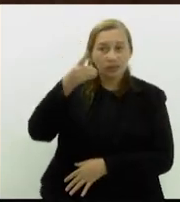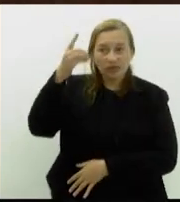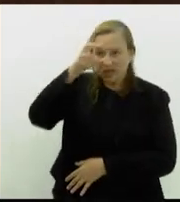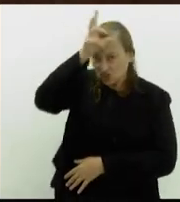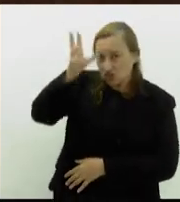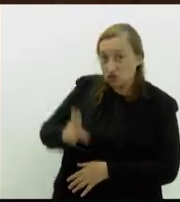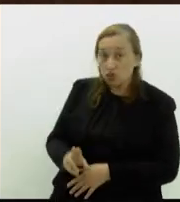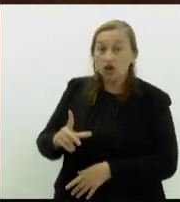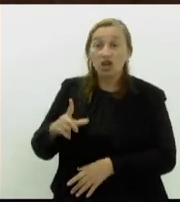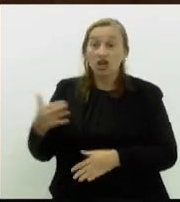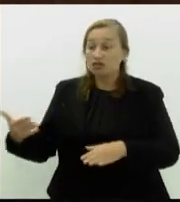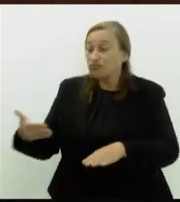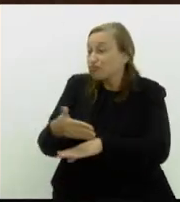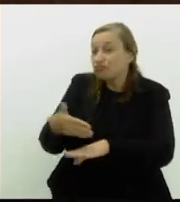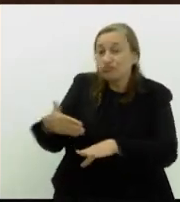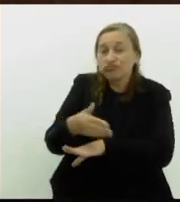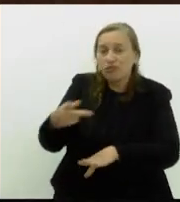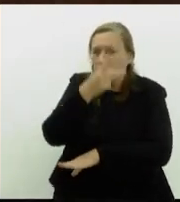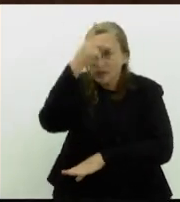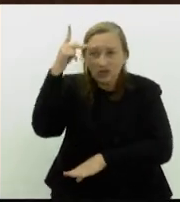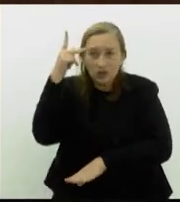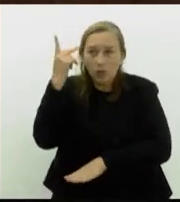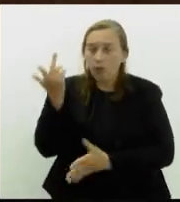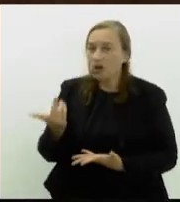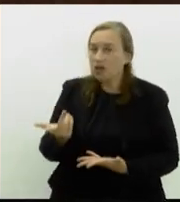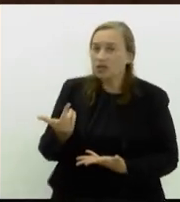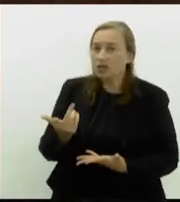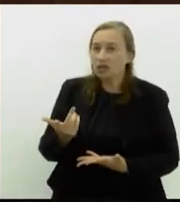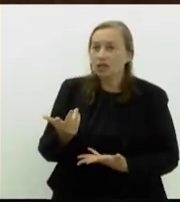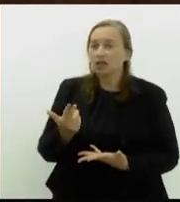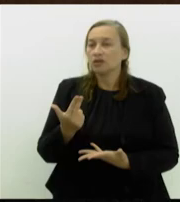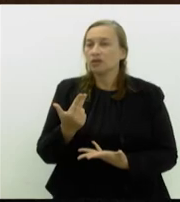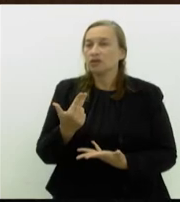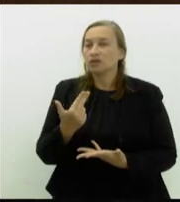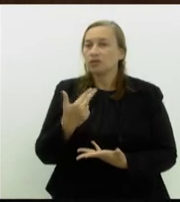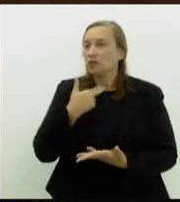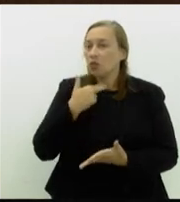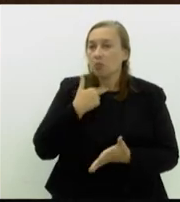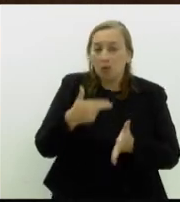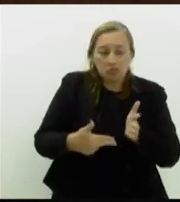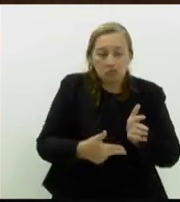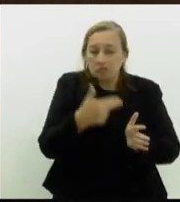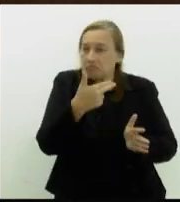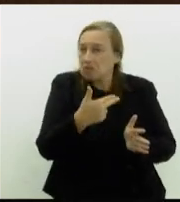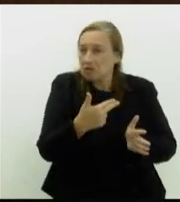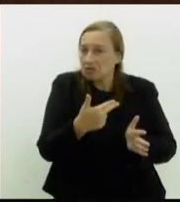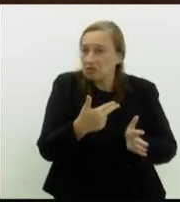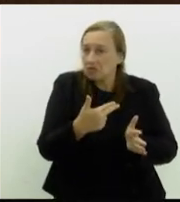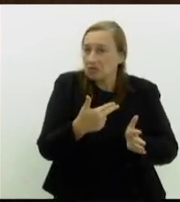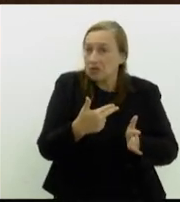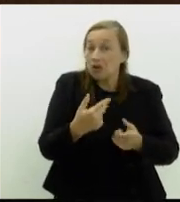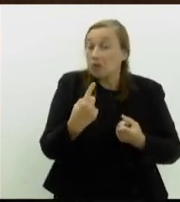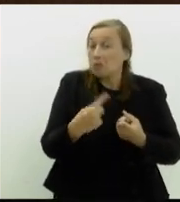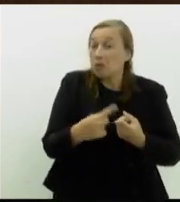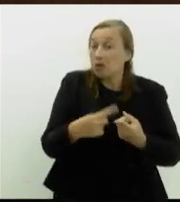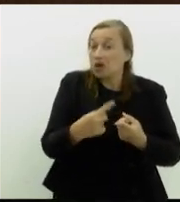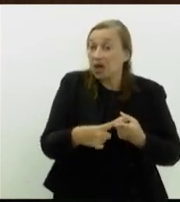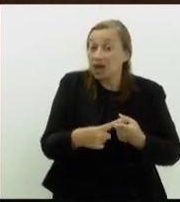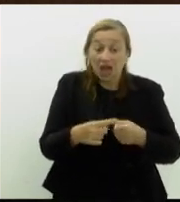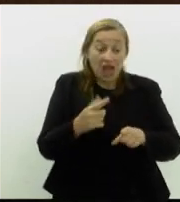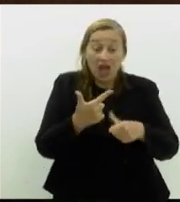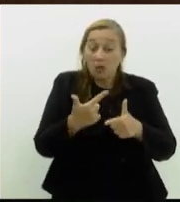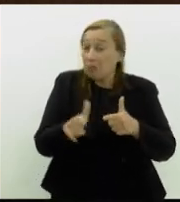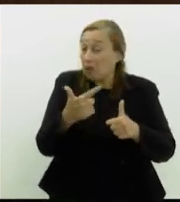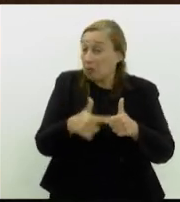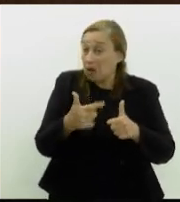chegam pessoas que sequer podem operar diante de uma situação de avanço do câncer no seu